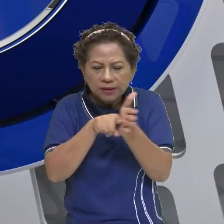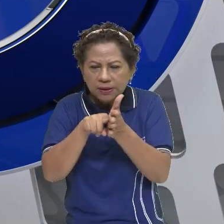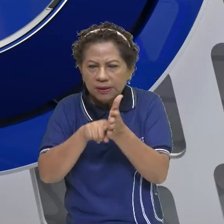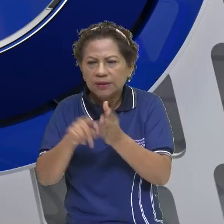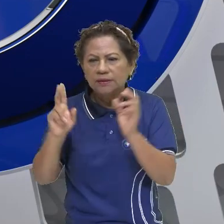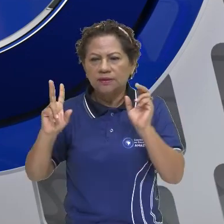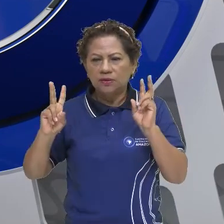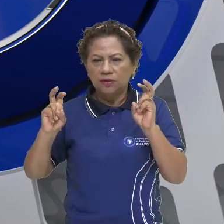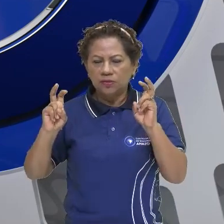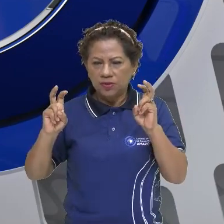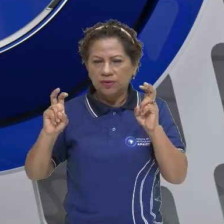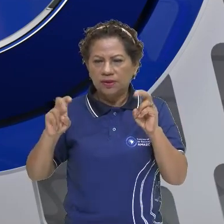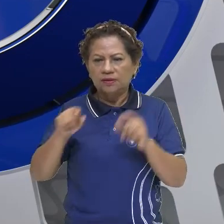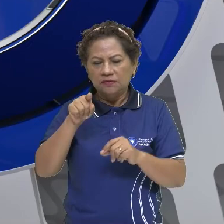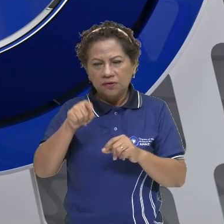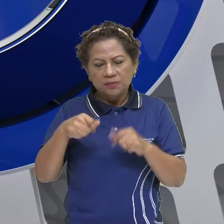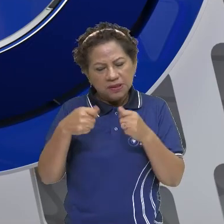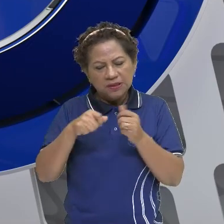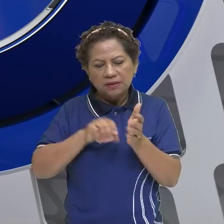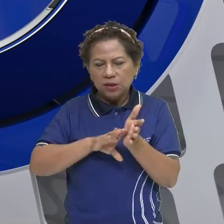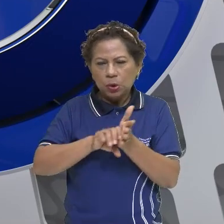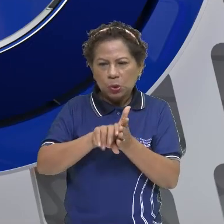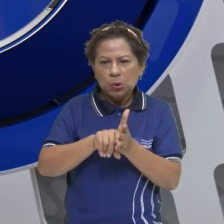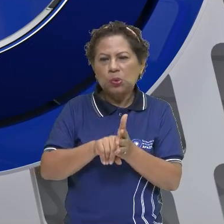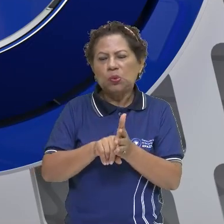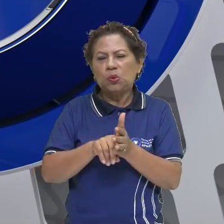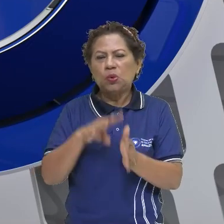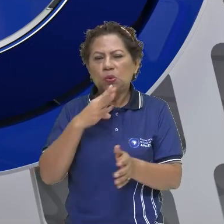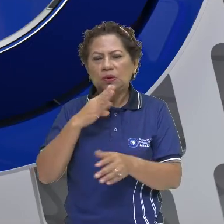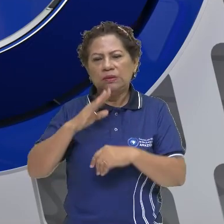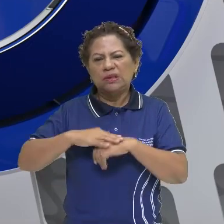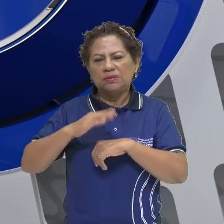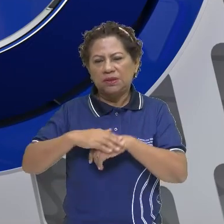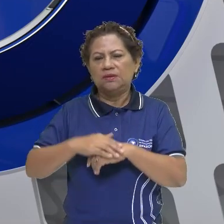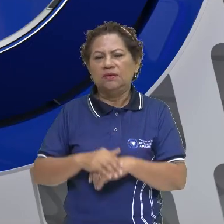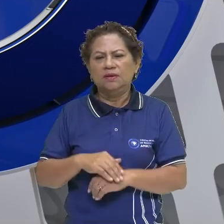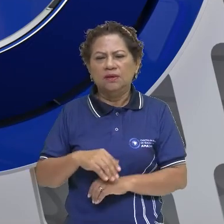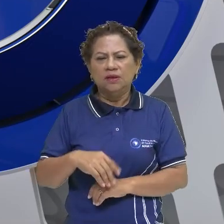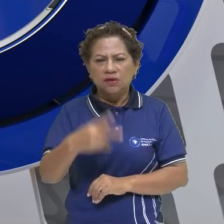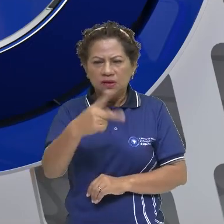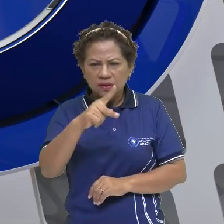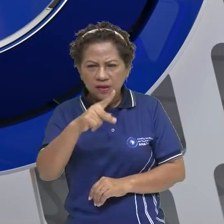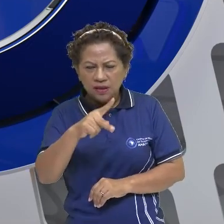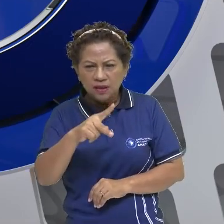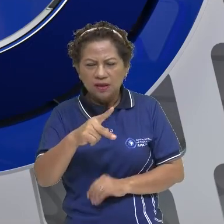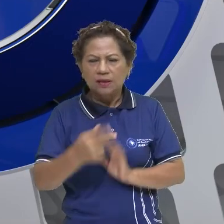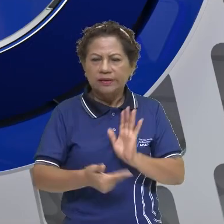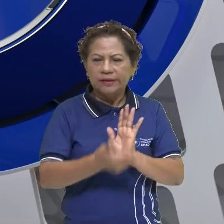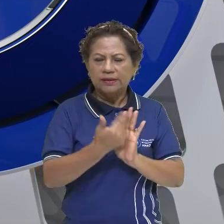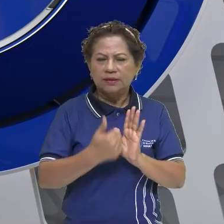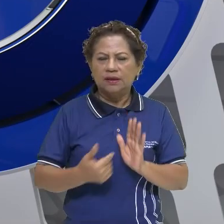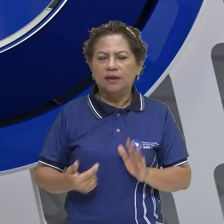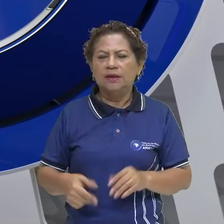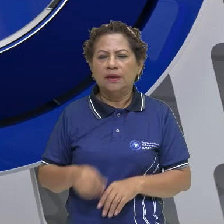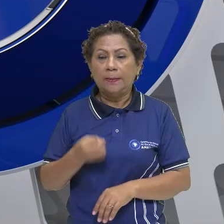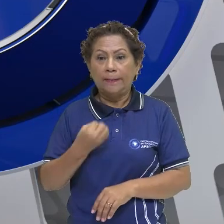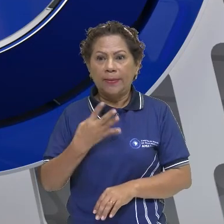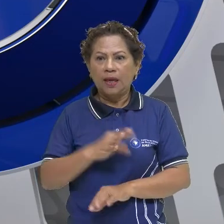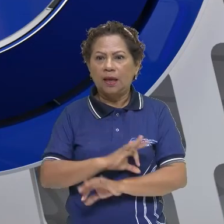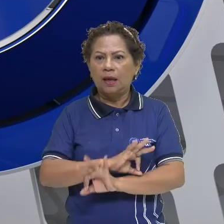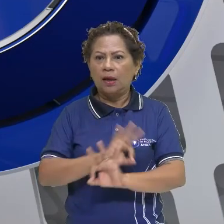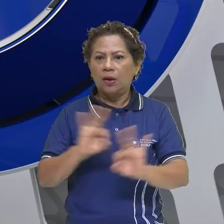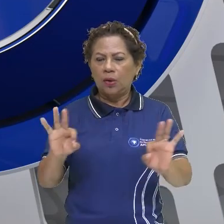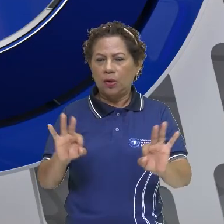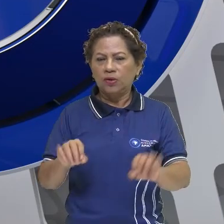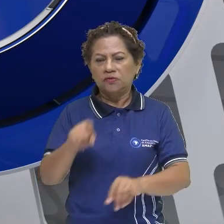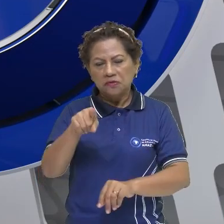tema, né? Se aprofunda mais. Eu sei que tem muita gente que desenha bem, que gosta de desenhar, gosta de pintar, e por que